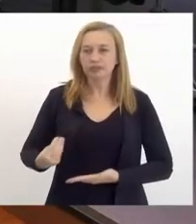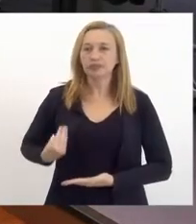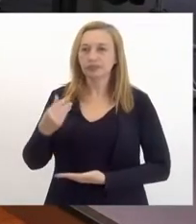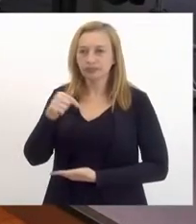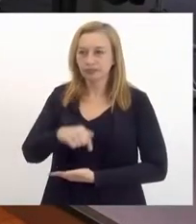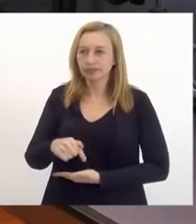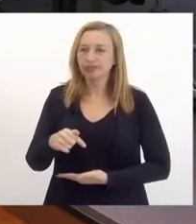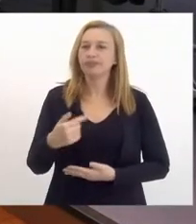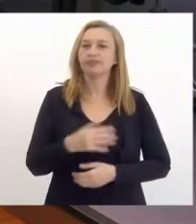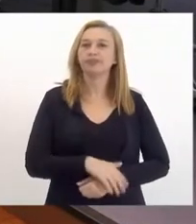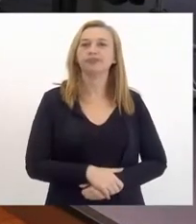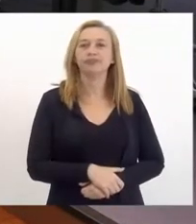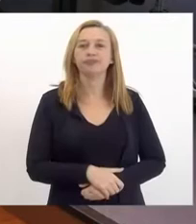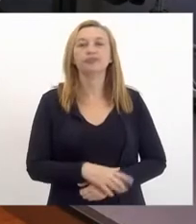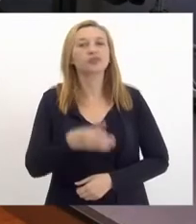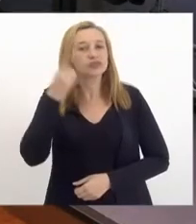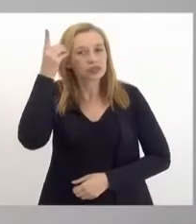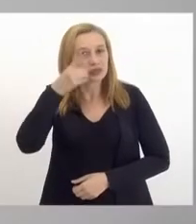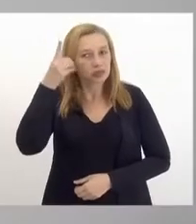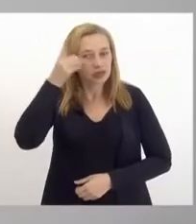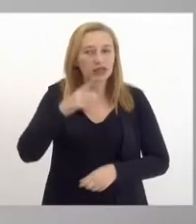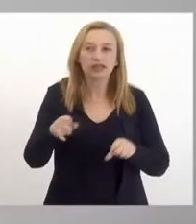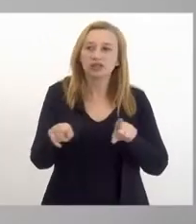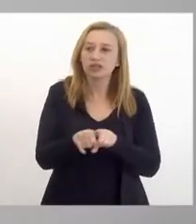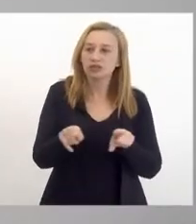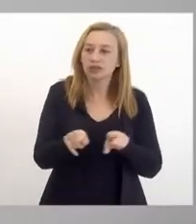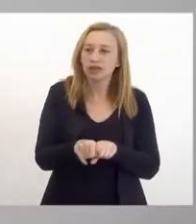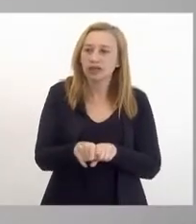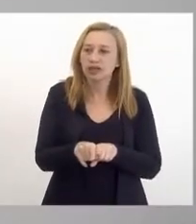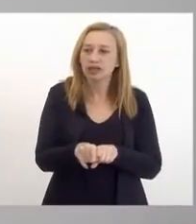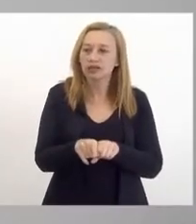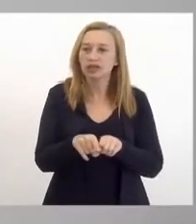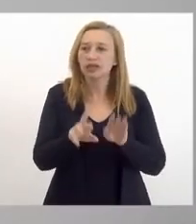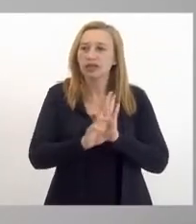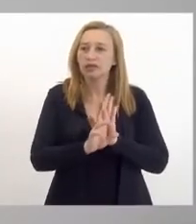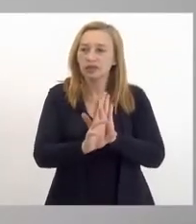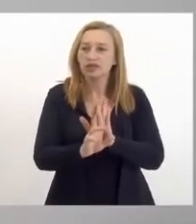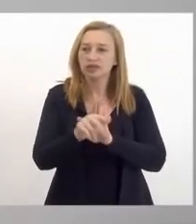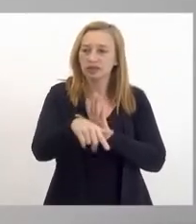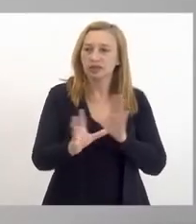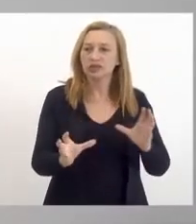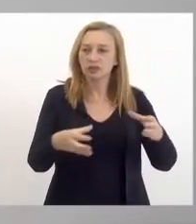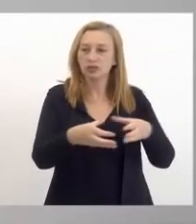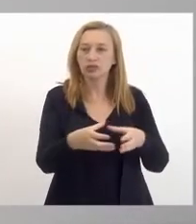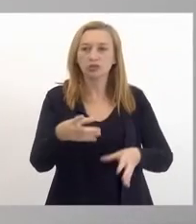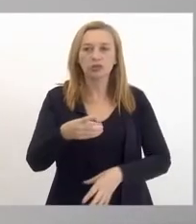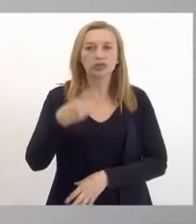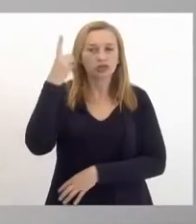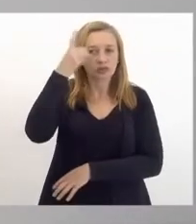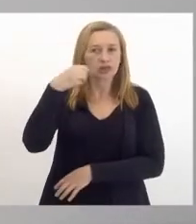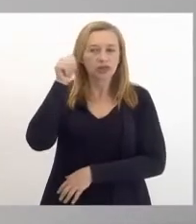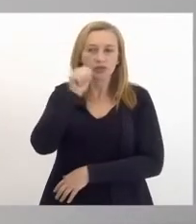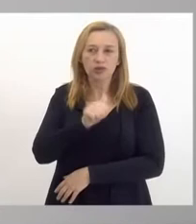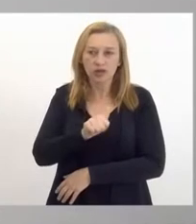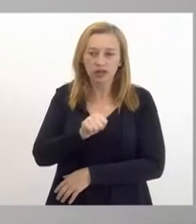saudar as deputadas presentes, né, representando aqui a bancada feminina da LERJ,